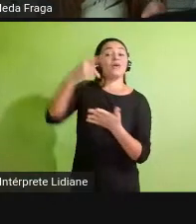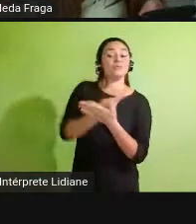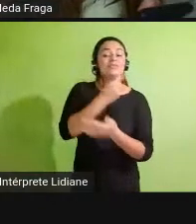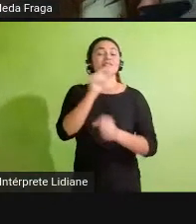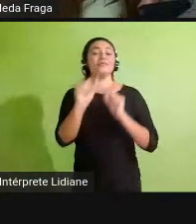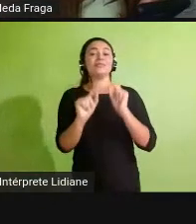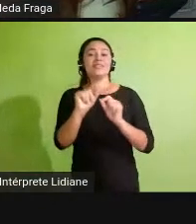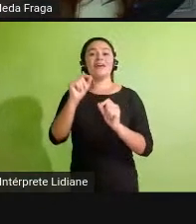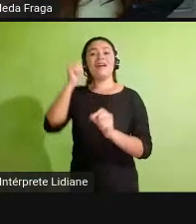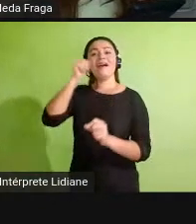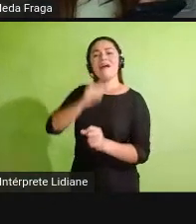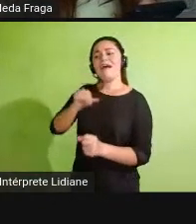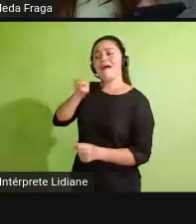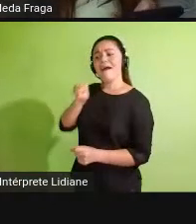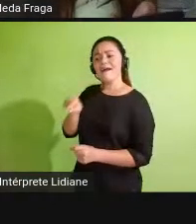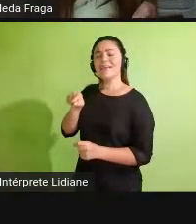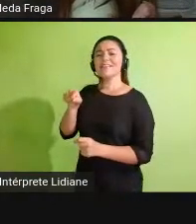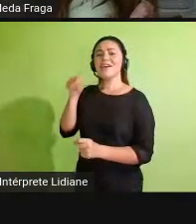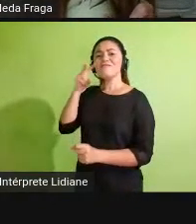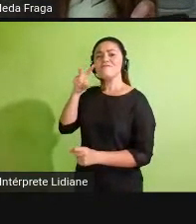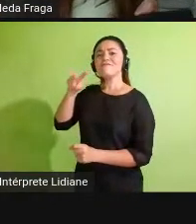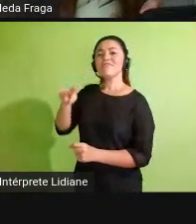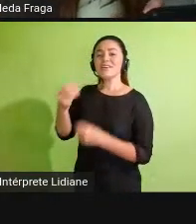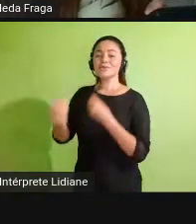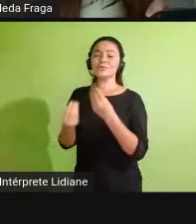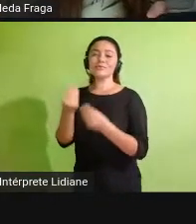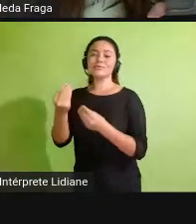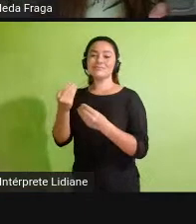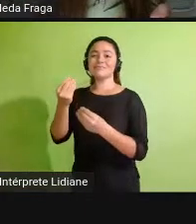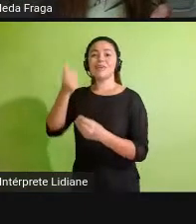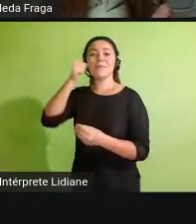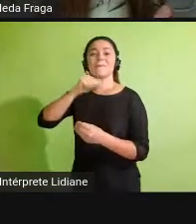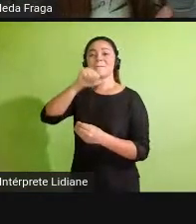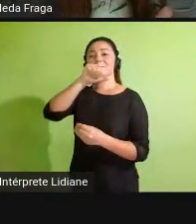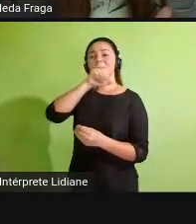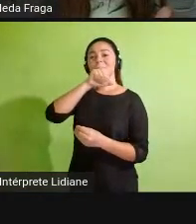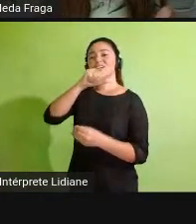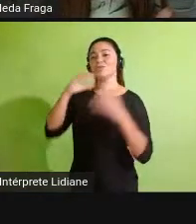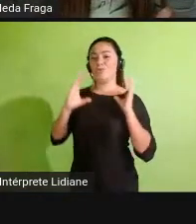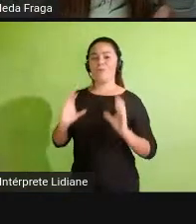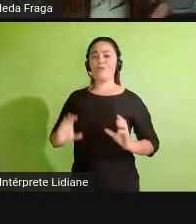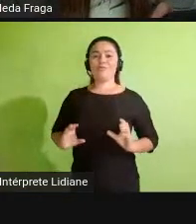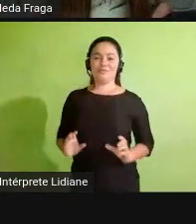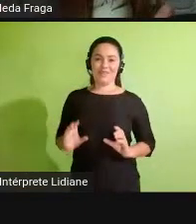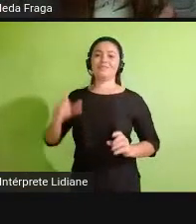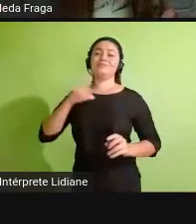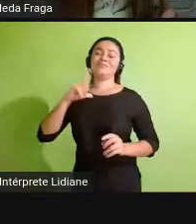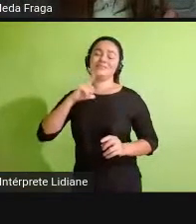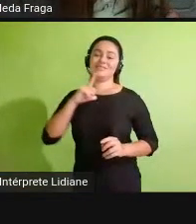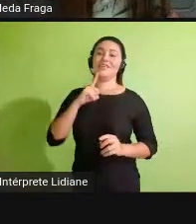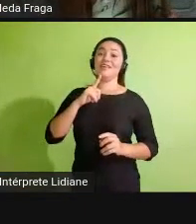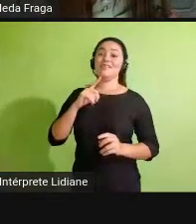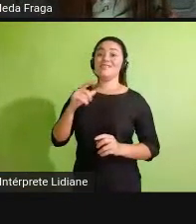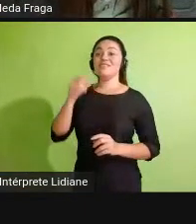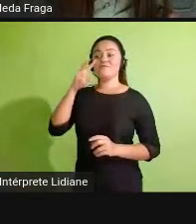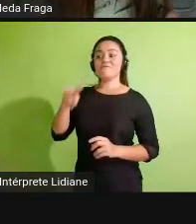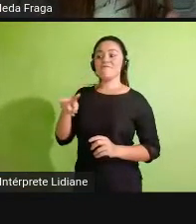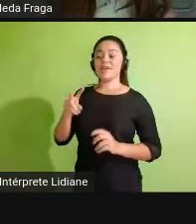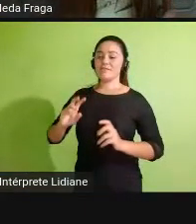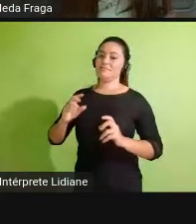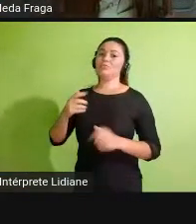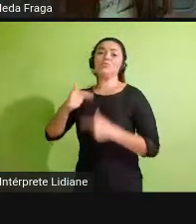e ela superou sua mãe nos afazeres domésticos. Sentiu pena da mãe por quando trabalhar, mas nenhum dinheiro ganhar.